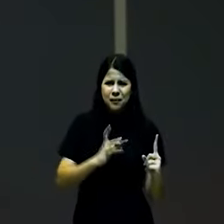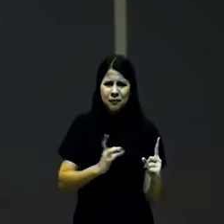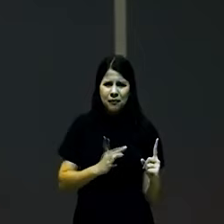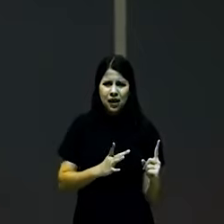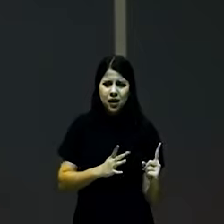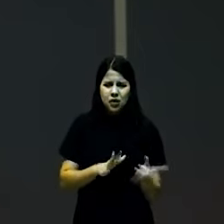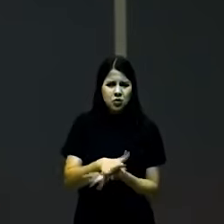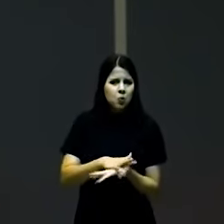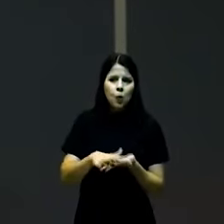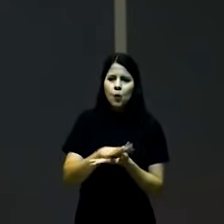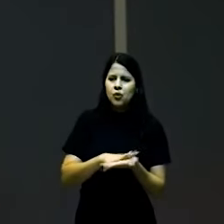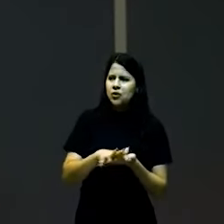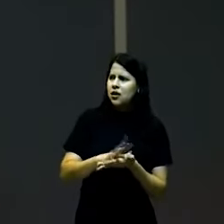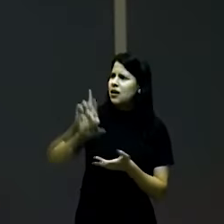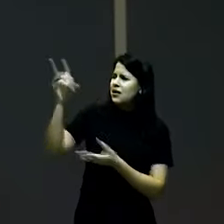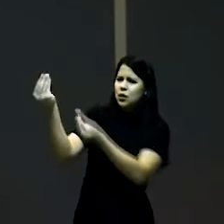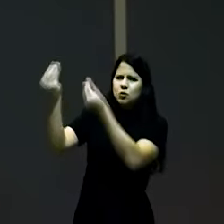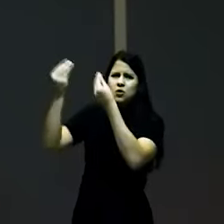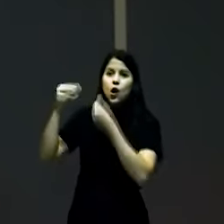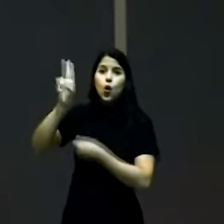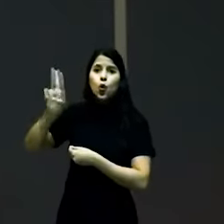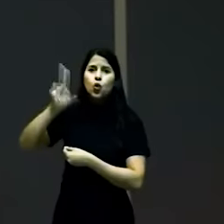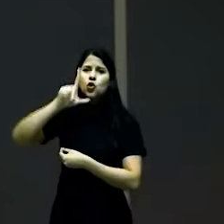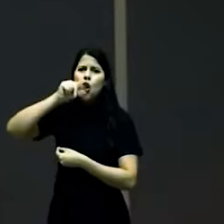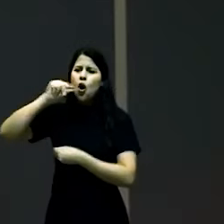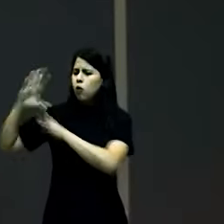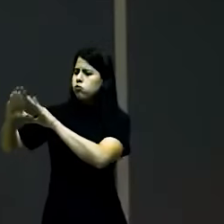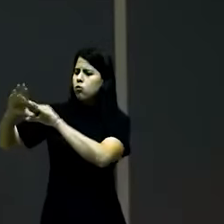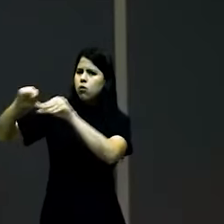Deus me deu alimento por um corvo.